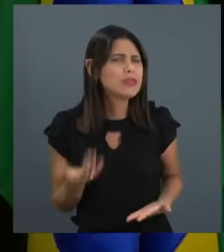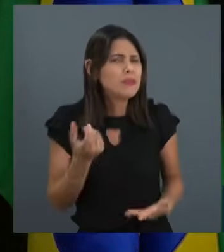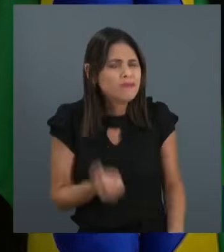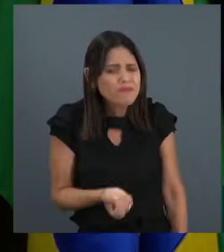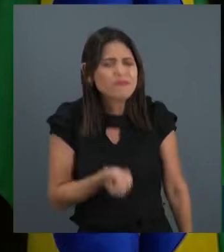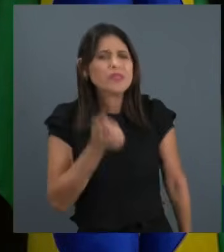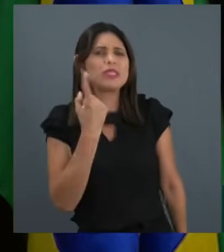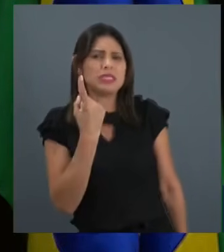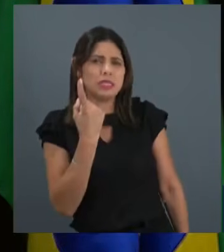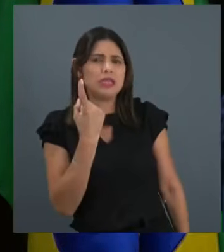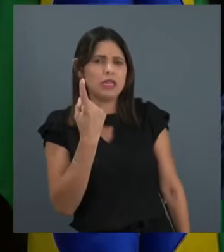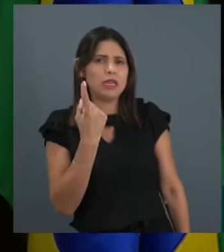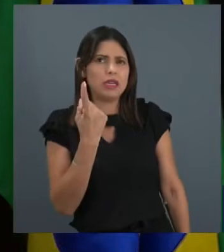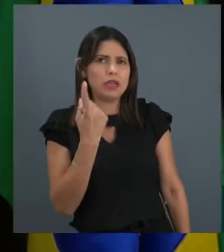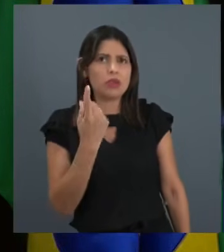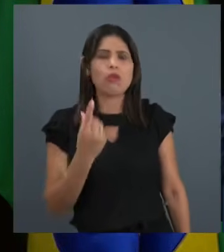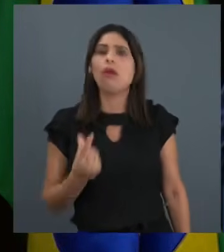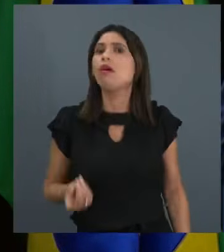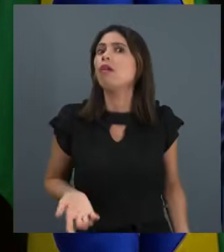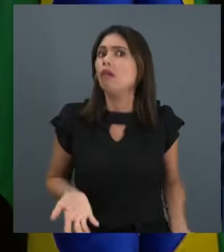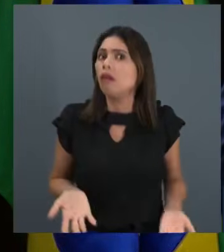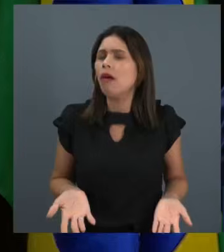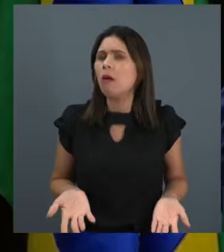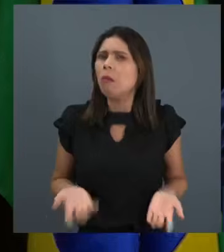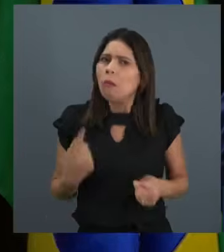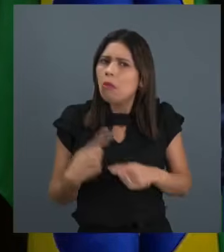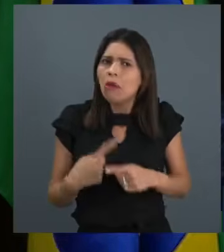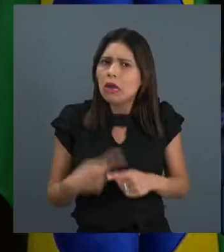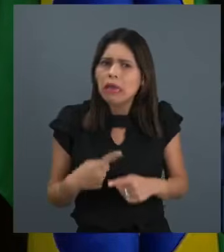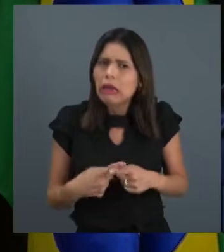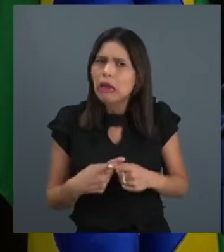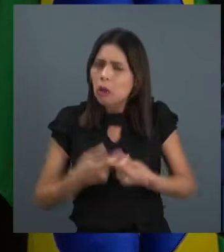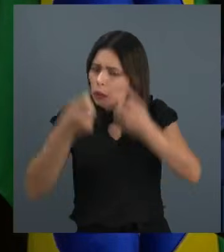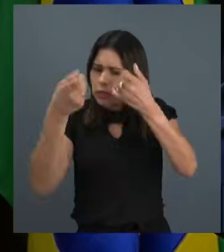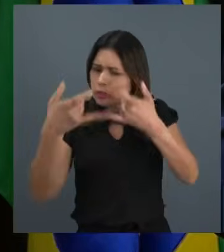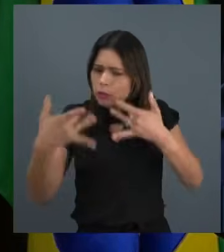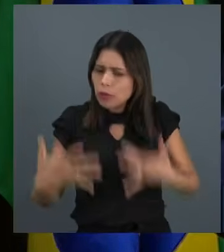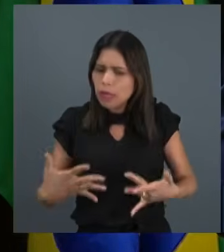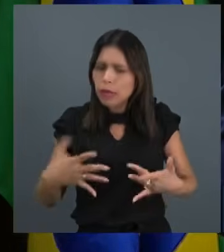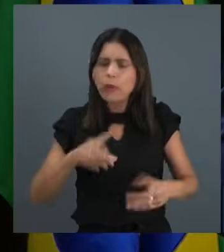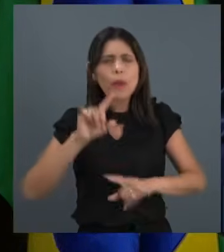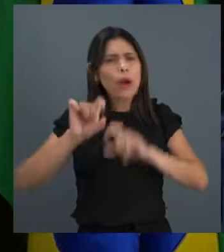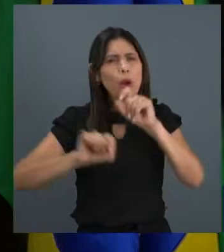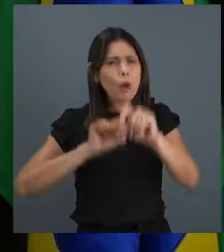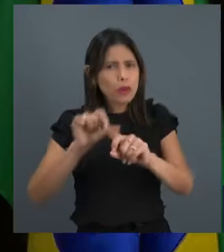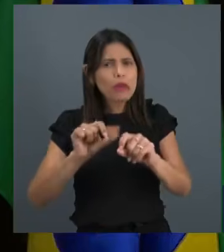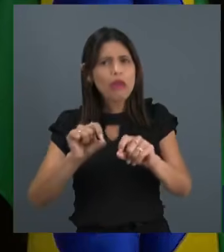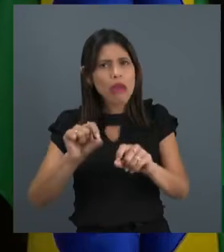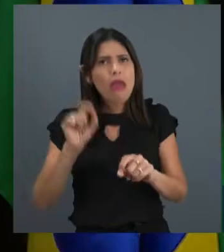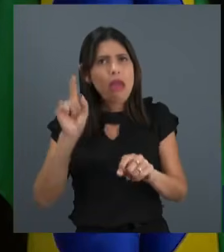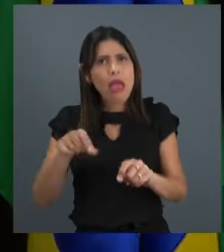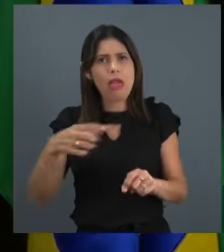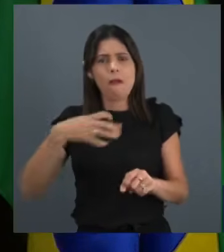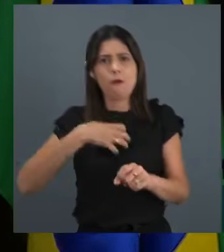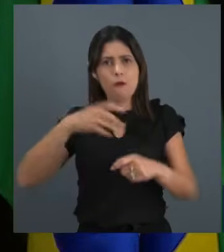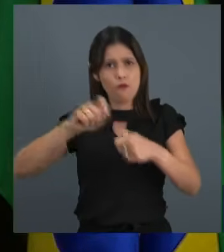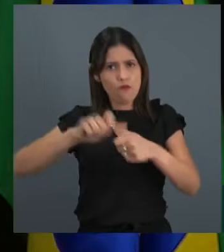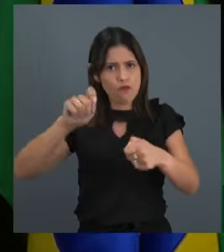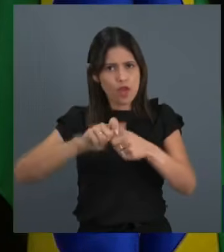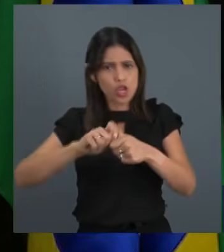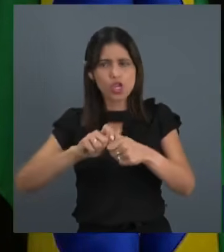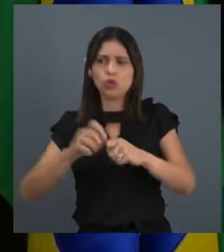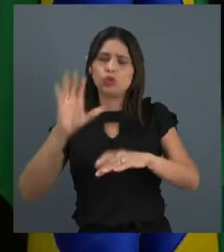Estranhamente, porque eu digo isso porque é uma questão até de dever. Eu fiz jornalismo, não terminei o